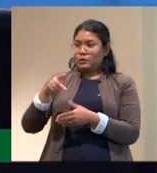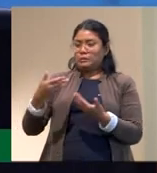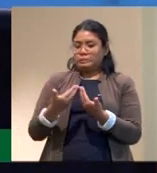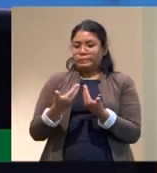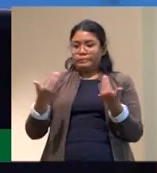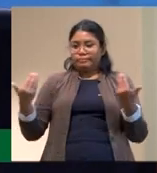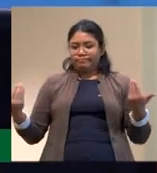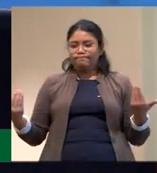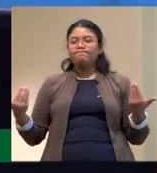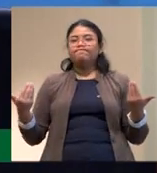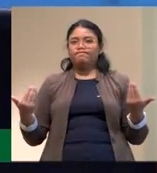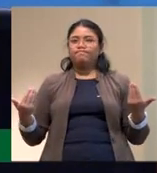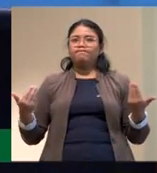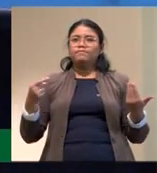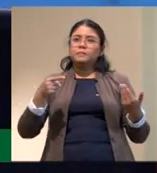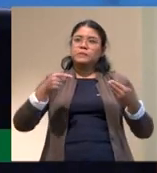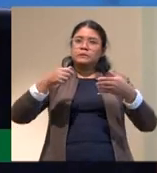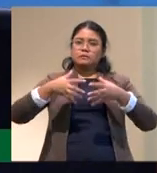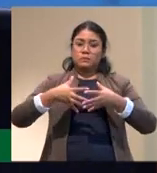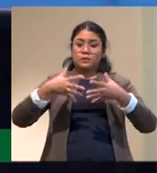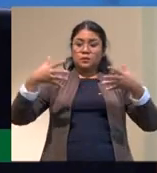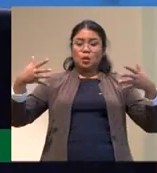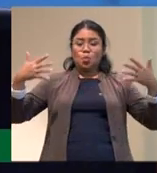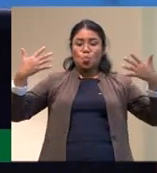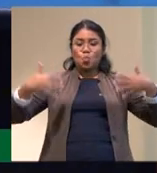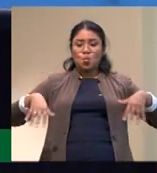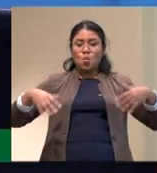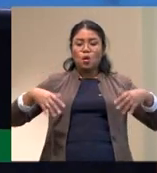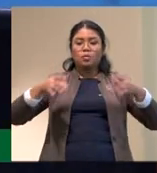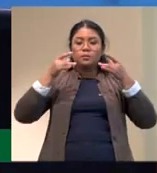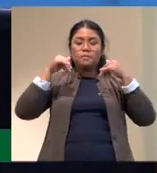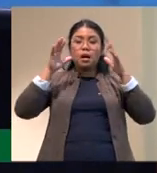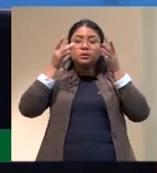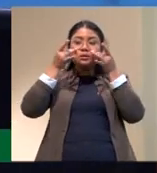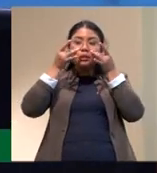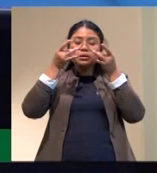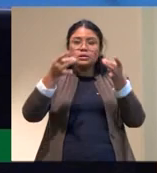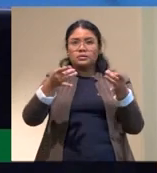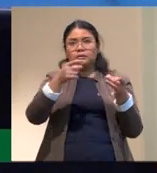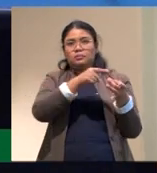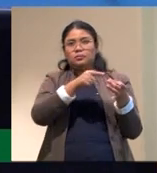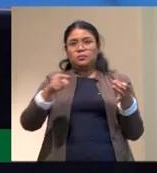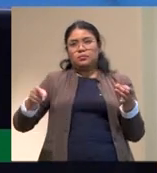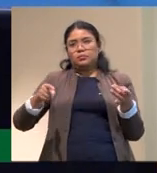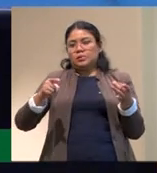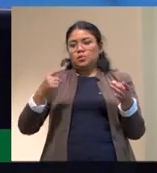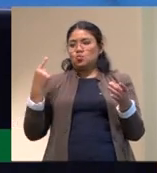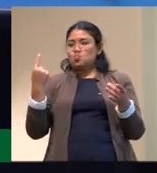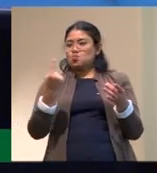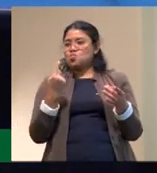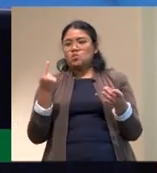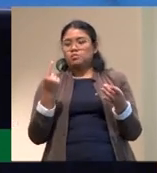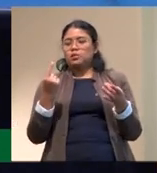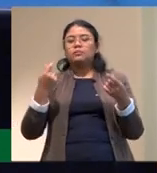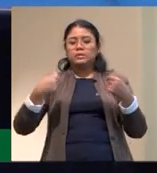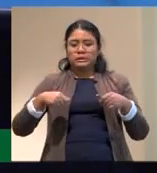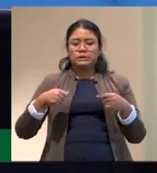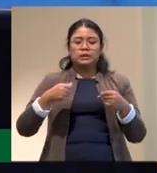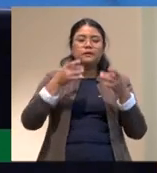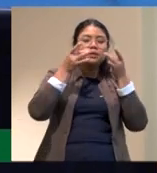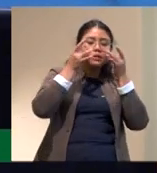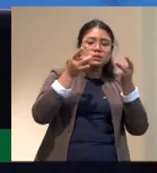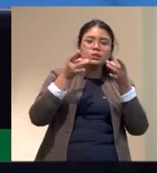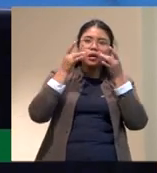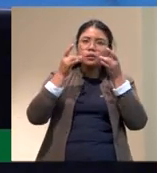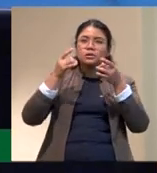essa expansão levou essa questão a ficar mais latente, porque não era um problema isolado, era um problema de se pensar.